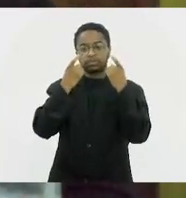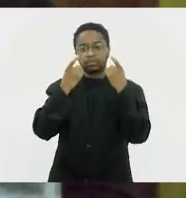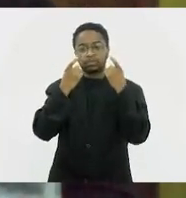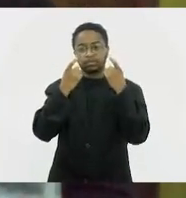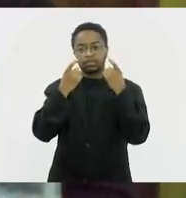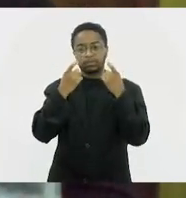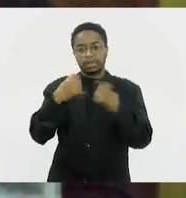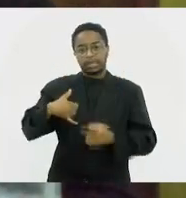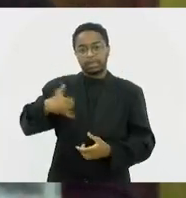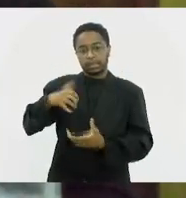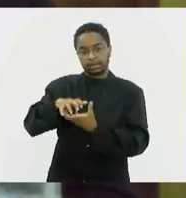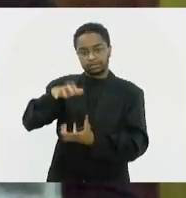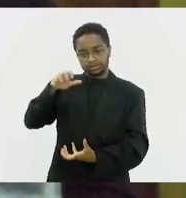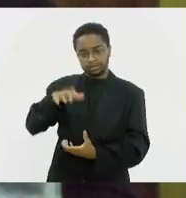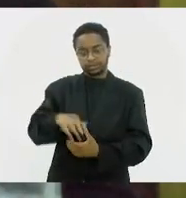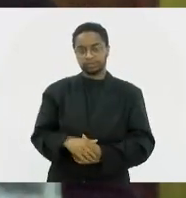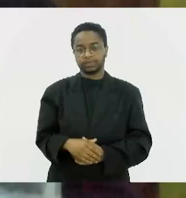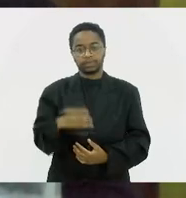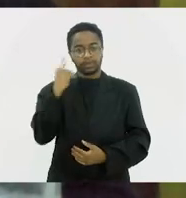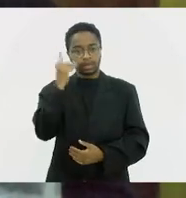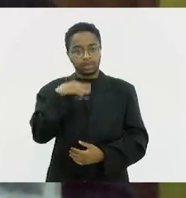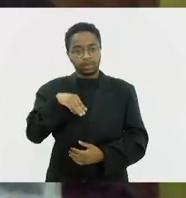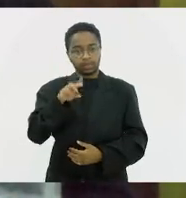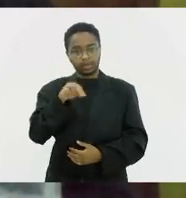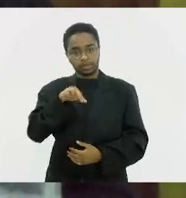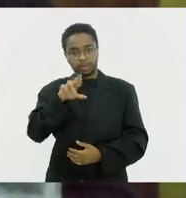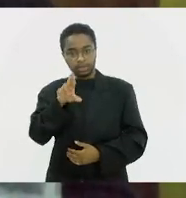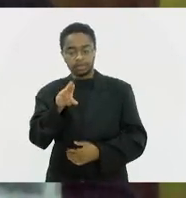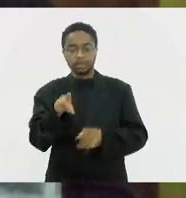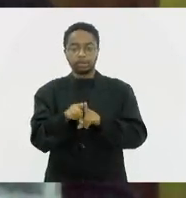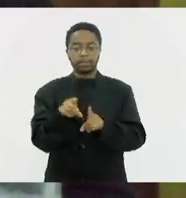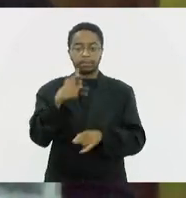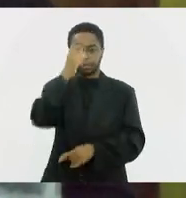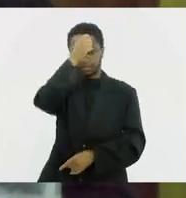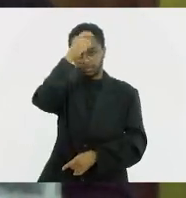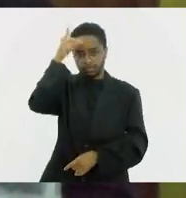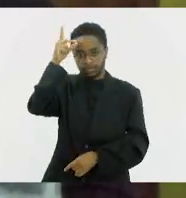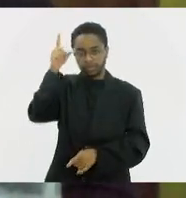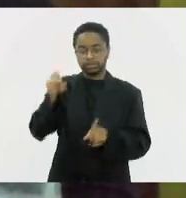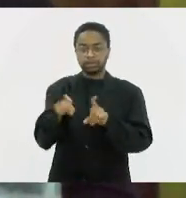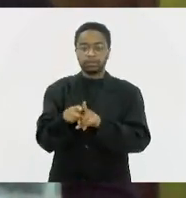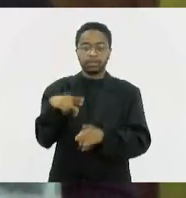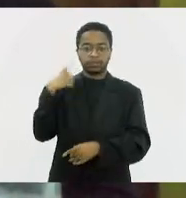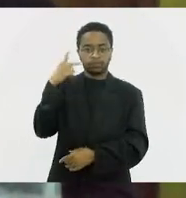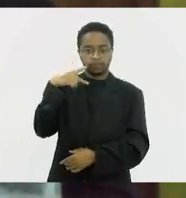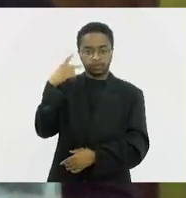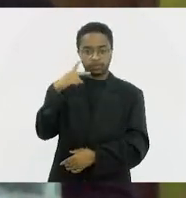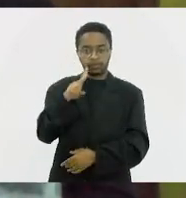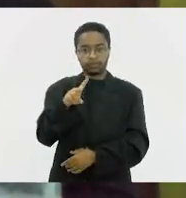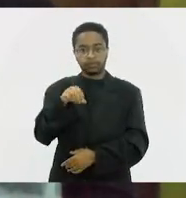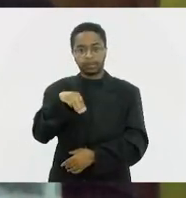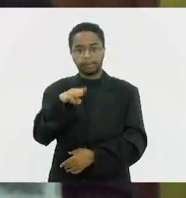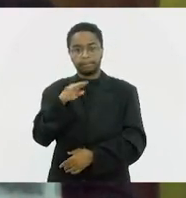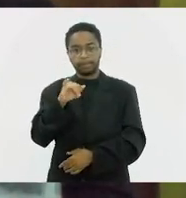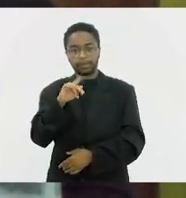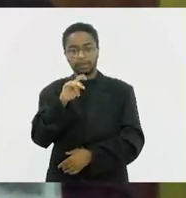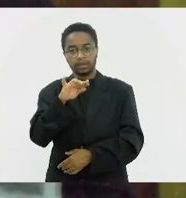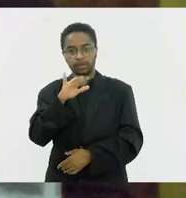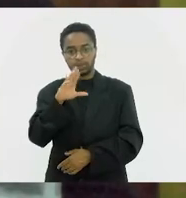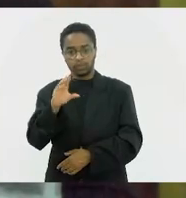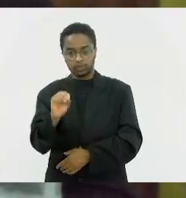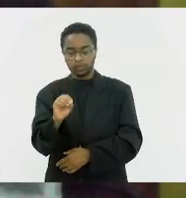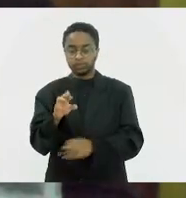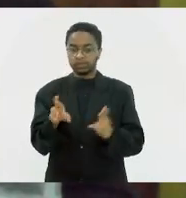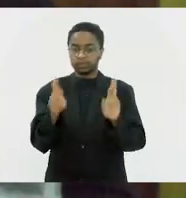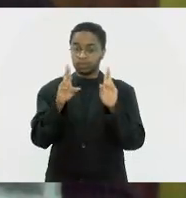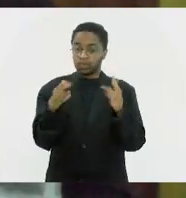terceira idade, o deputado Munir, o prefeito Neto e o vereador Vampirim. Que nós tenhamos hoje